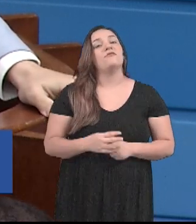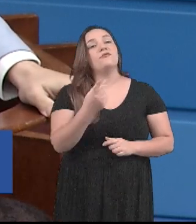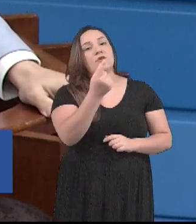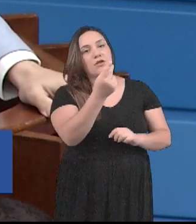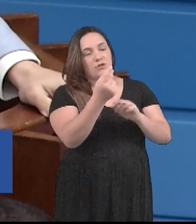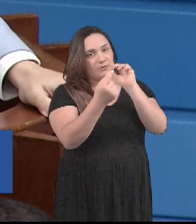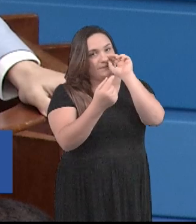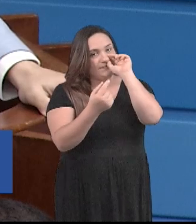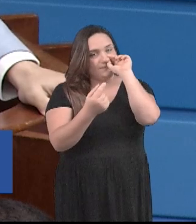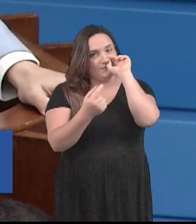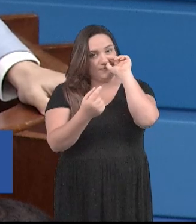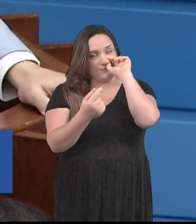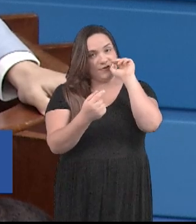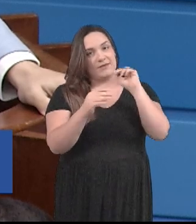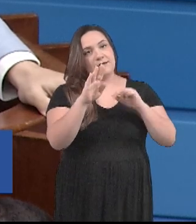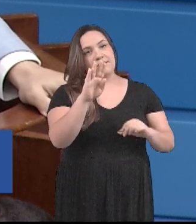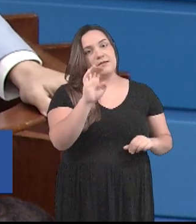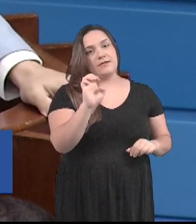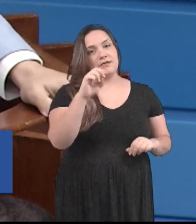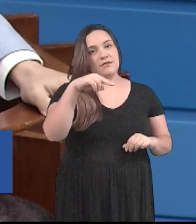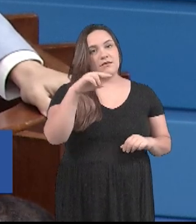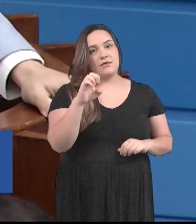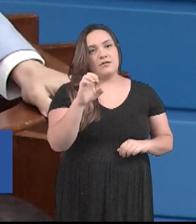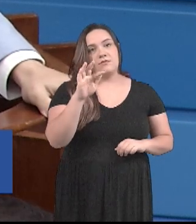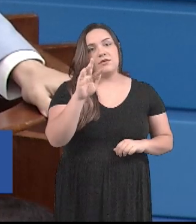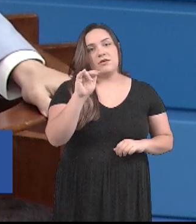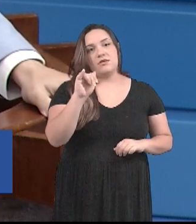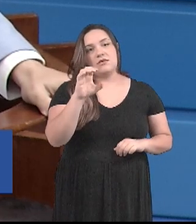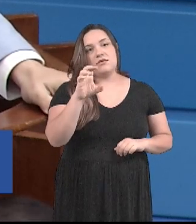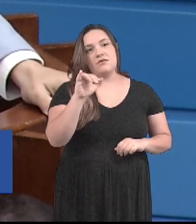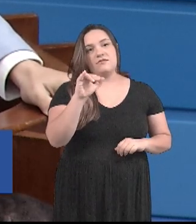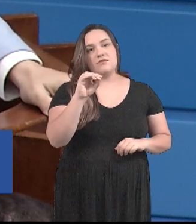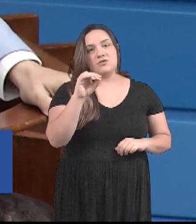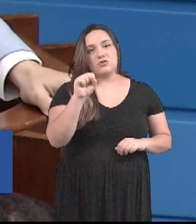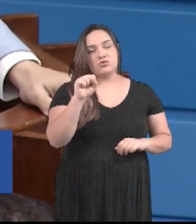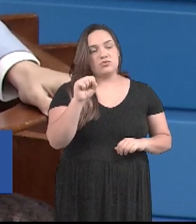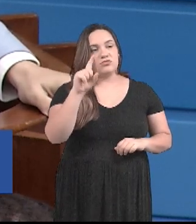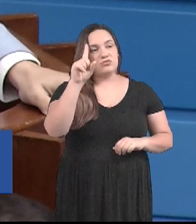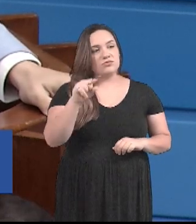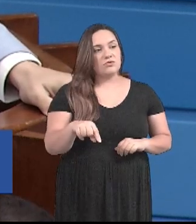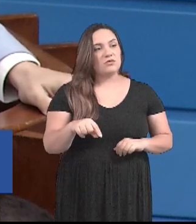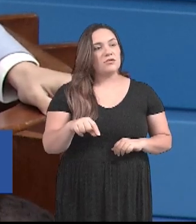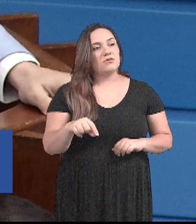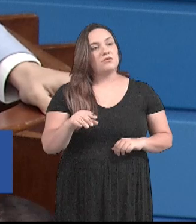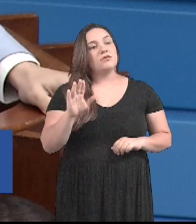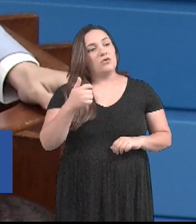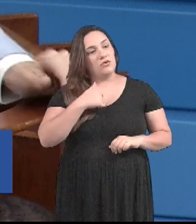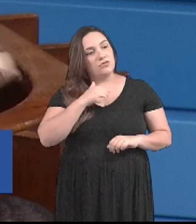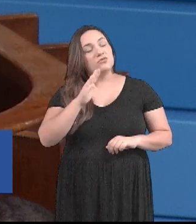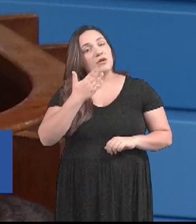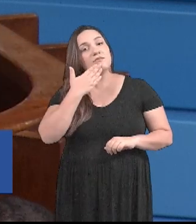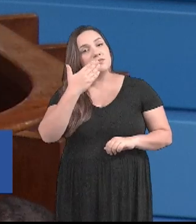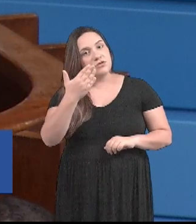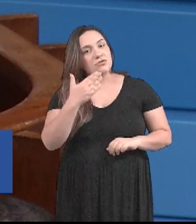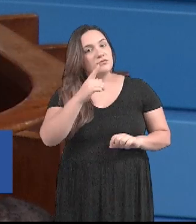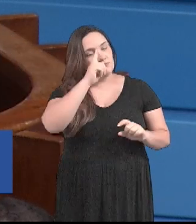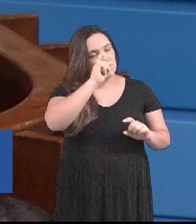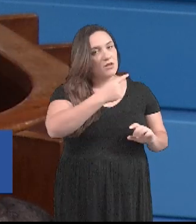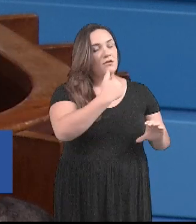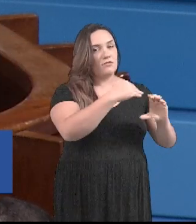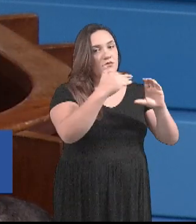benefícios que foram enviados às empresas, que eu já tenho uma relação, senhores